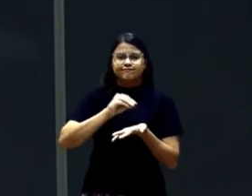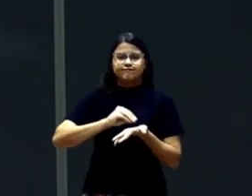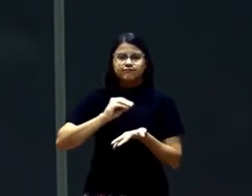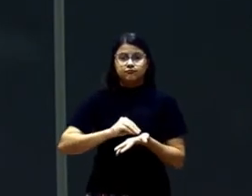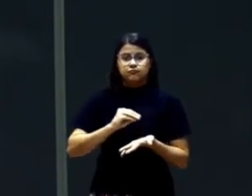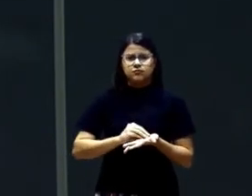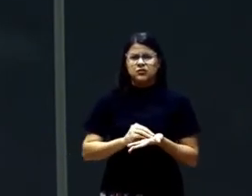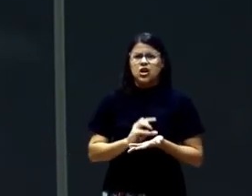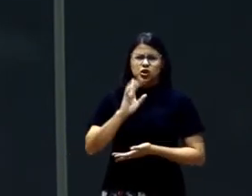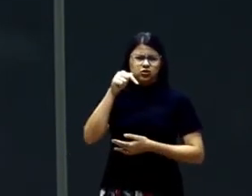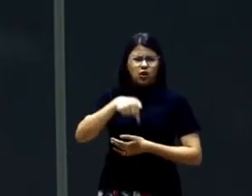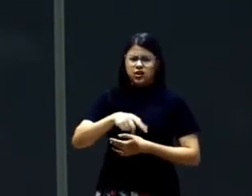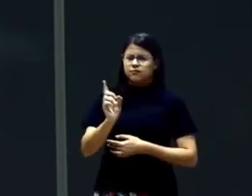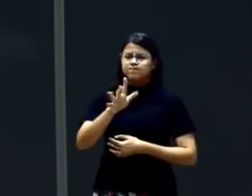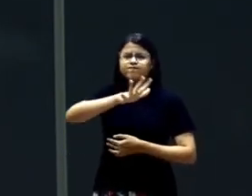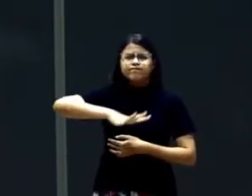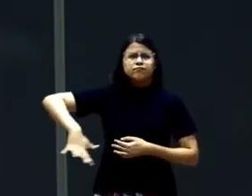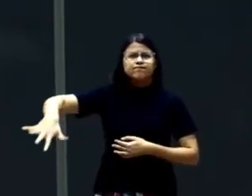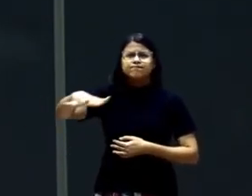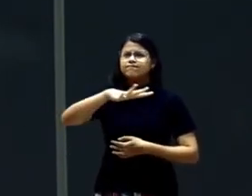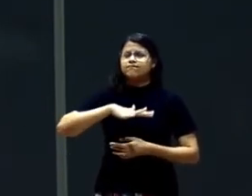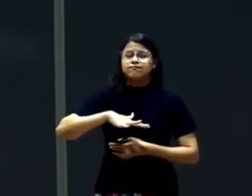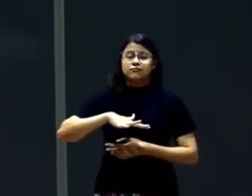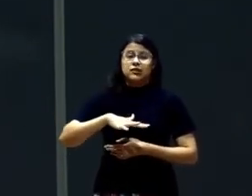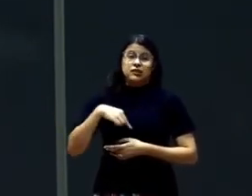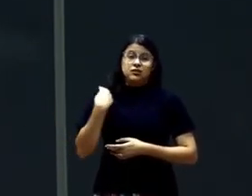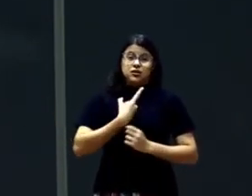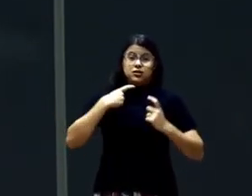Isso é geral e é preocupante.